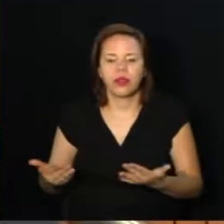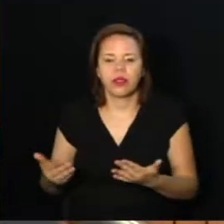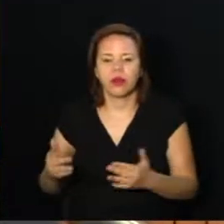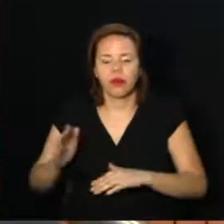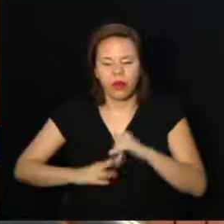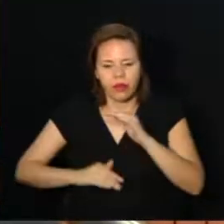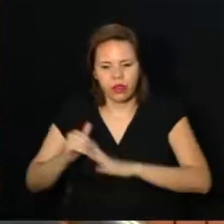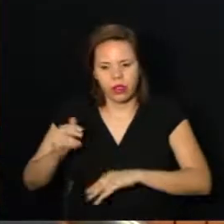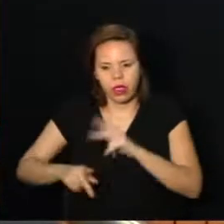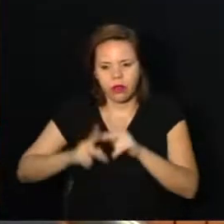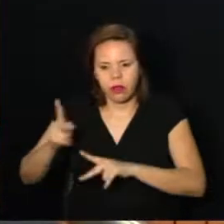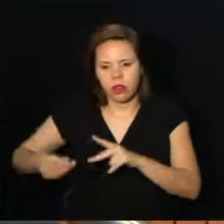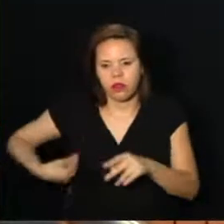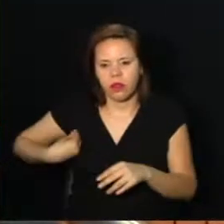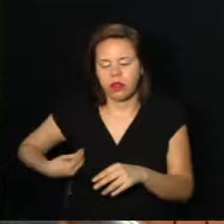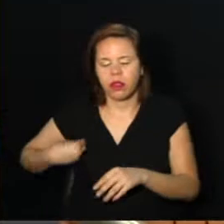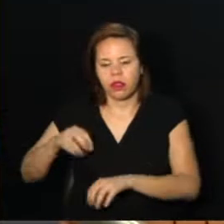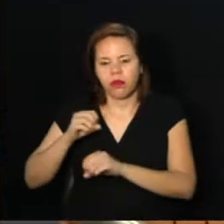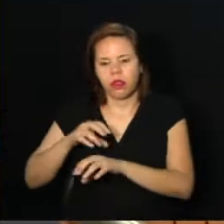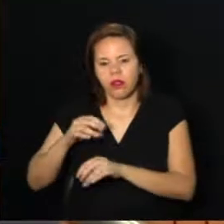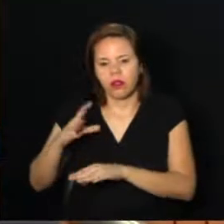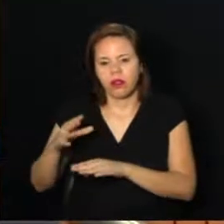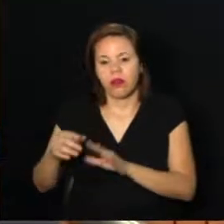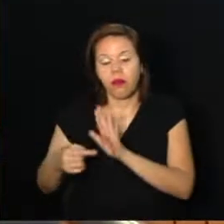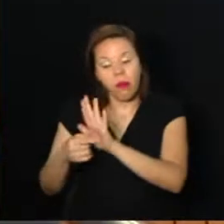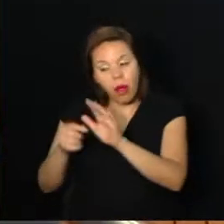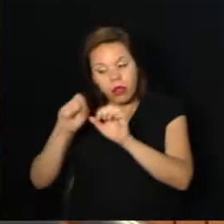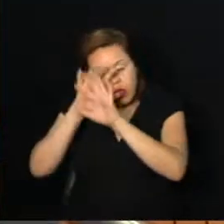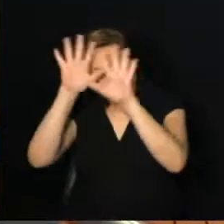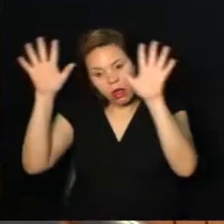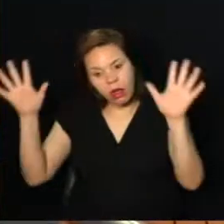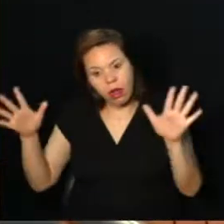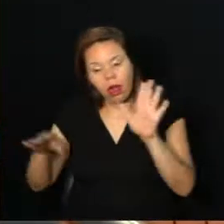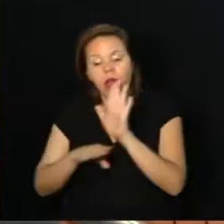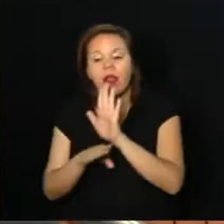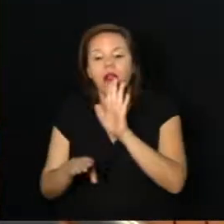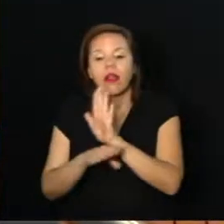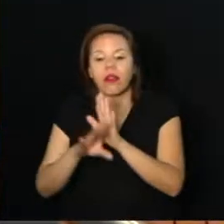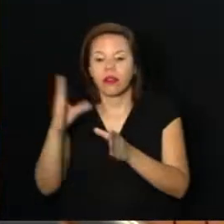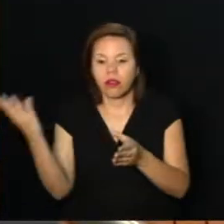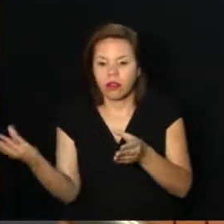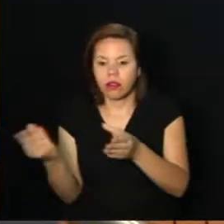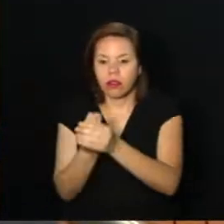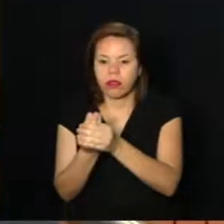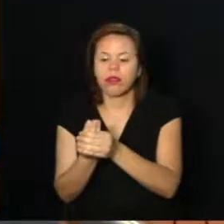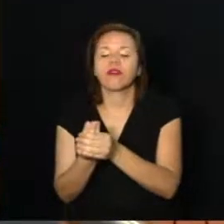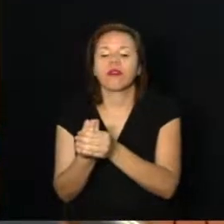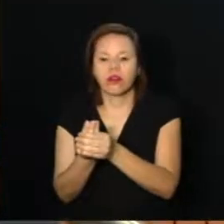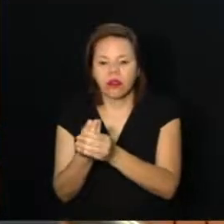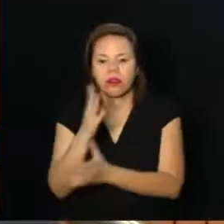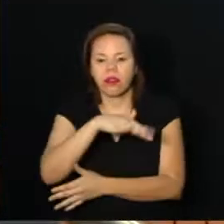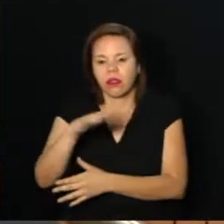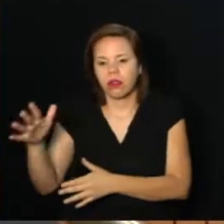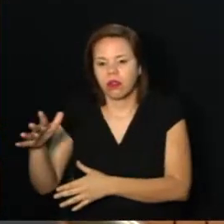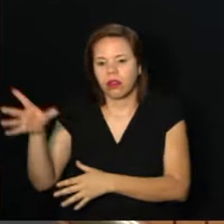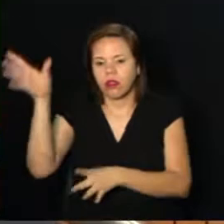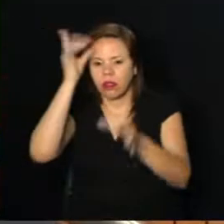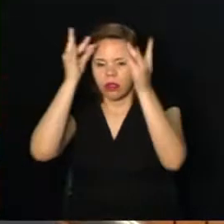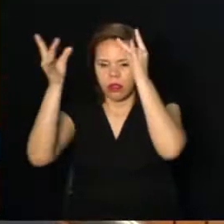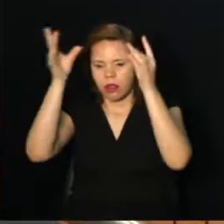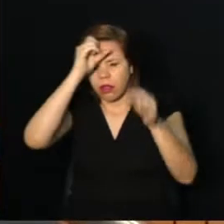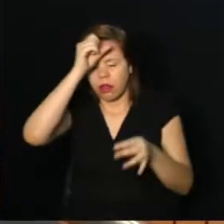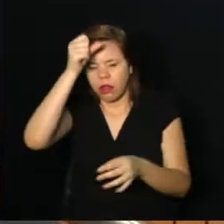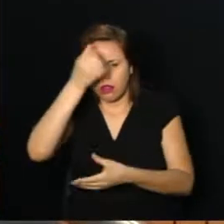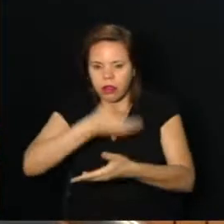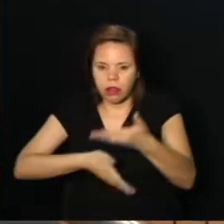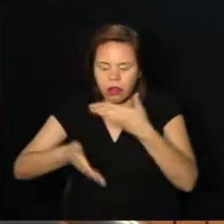especialistas presentes certamente leva a caminhos esclarecedores para ajudar a inserção da criança no mundo do aprendizado, a socialização